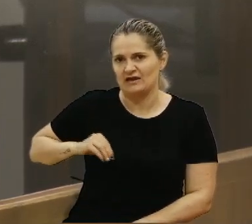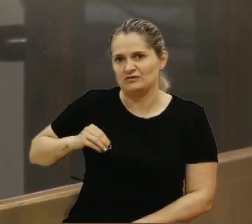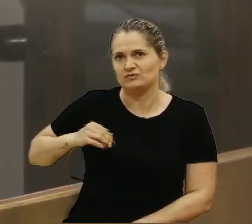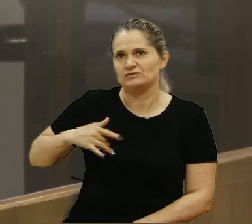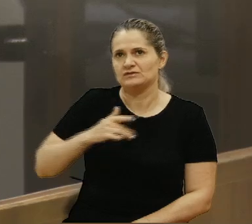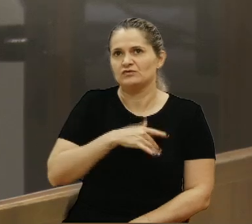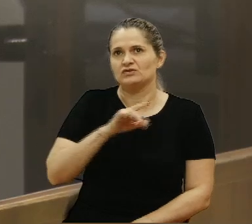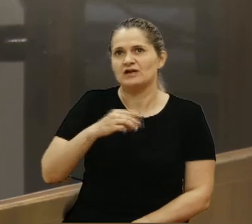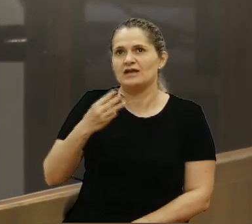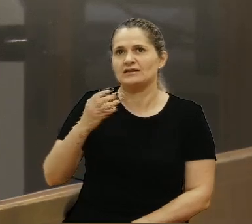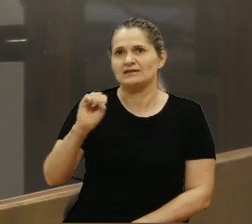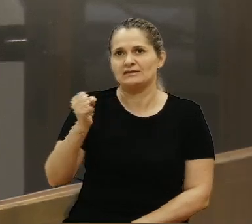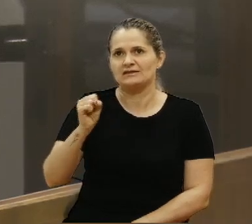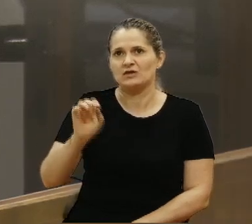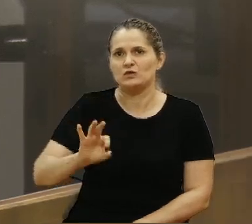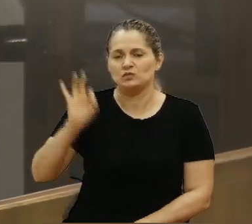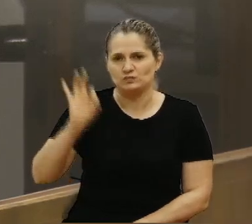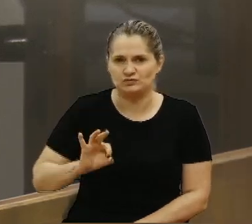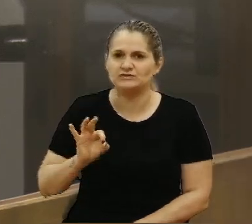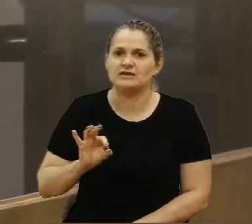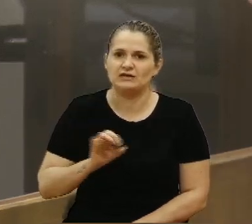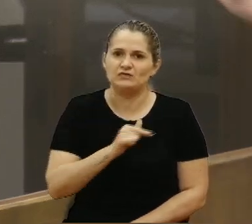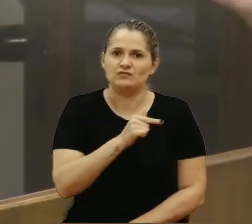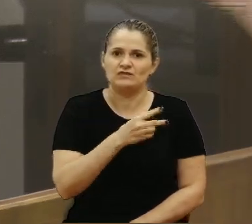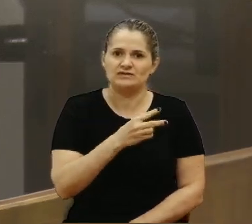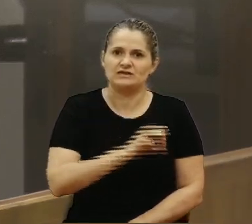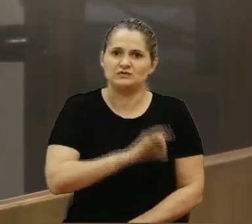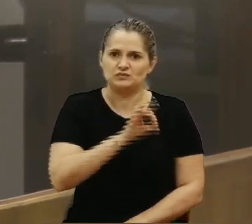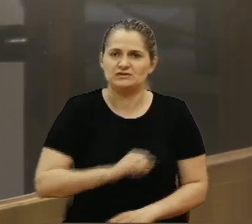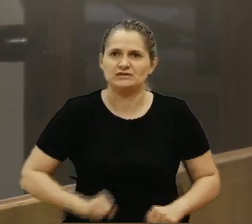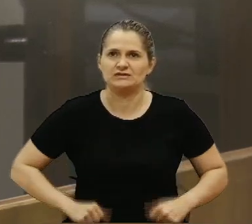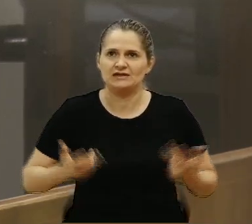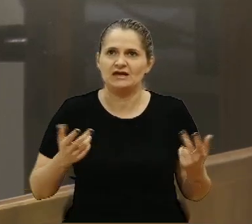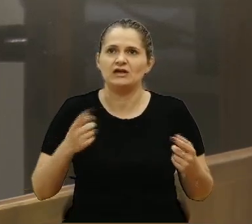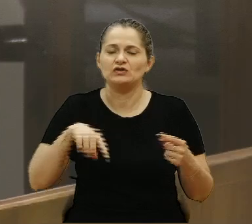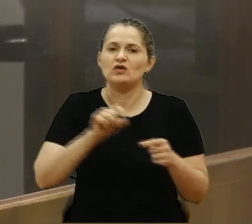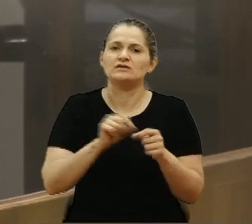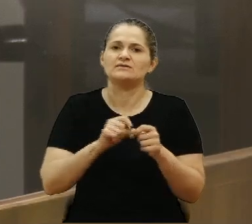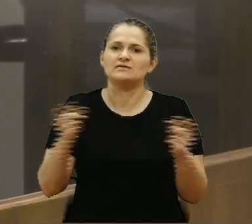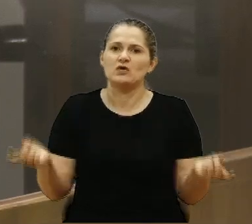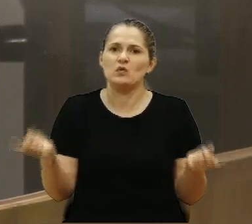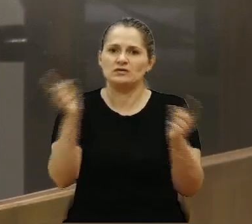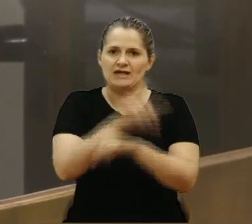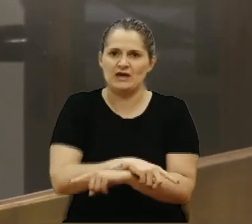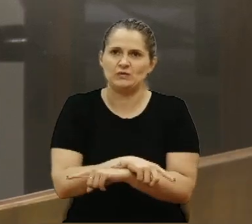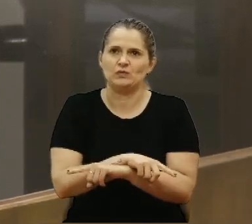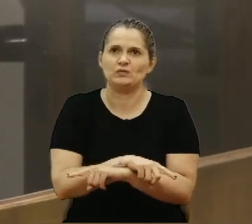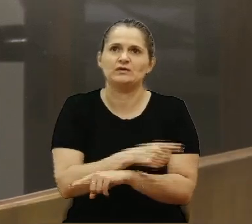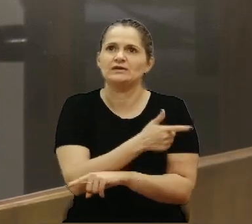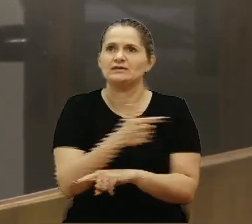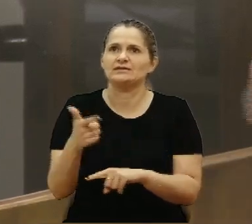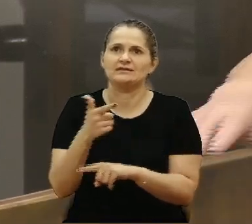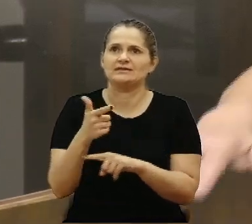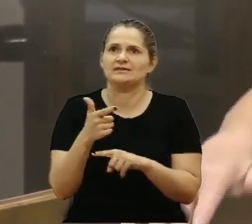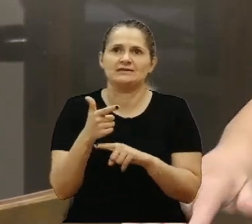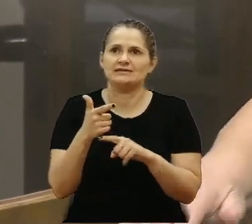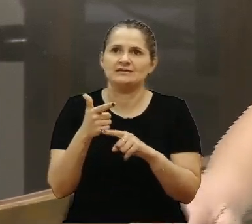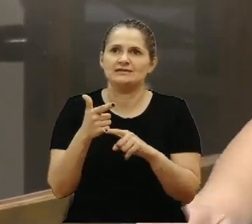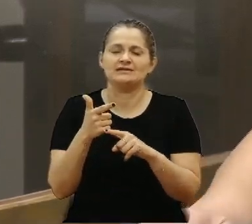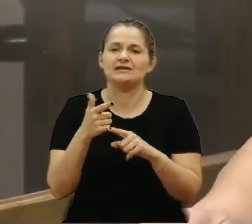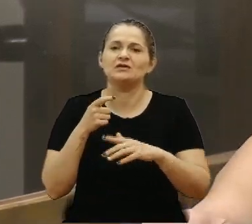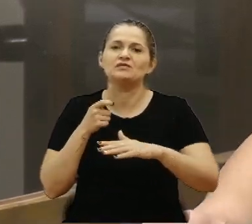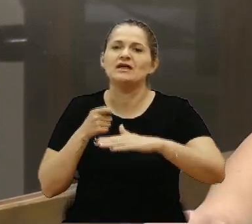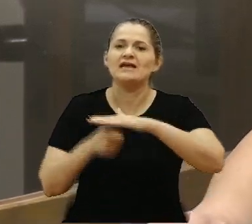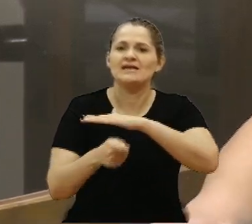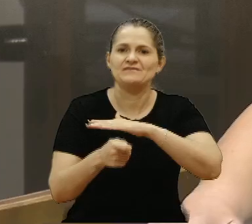gastam. Ou seja, a gente está fazendo lá o inverso. Então, não tem investimento em atenção básica sem pagar